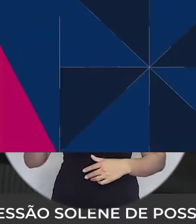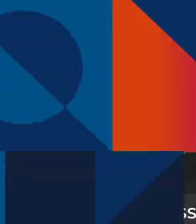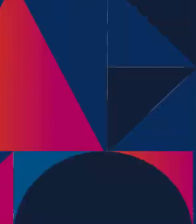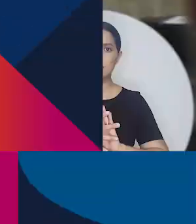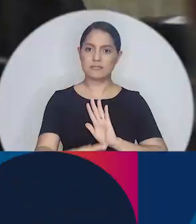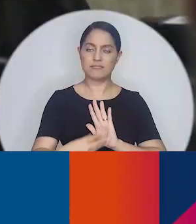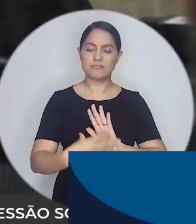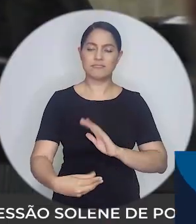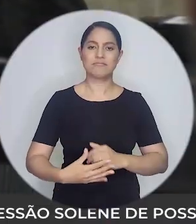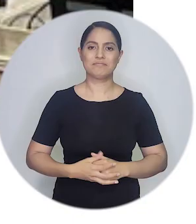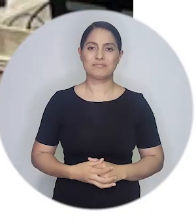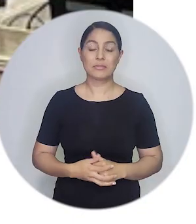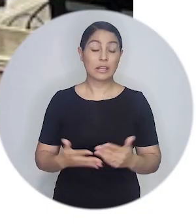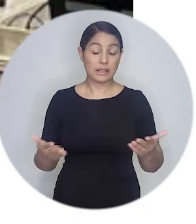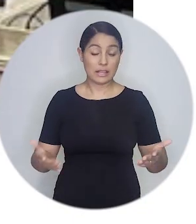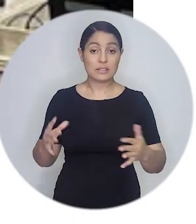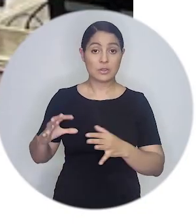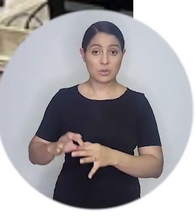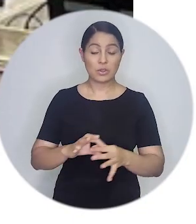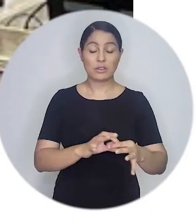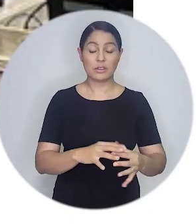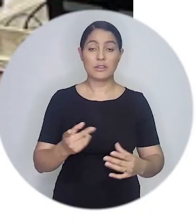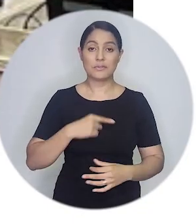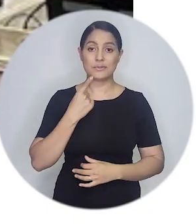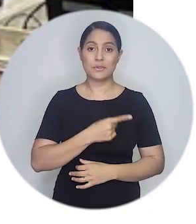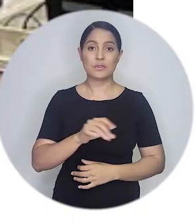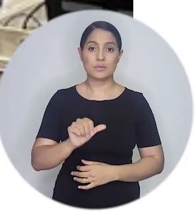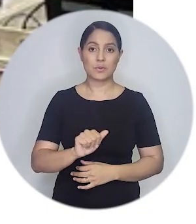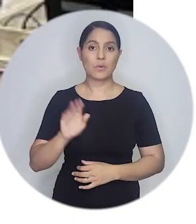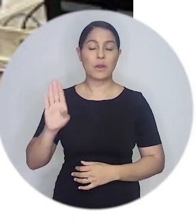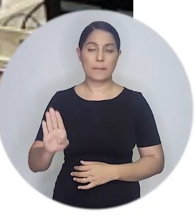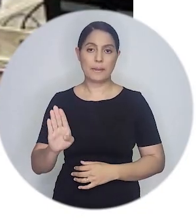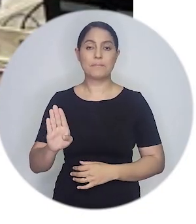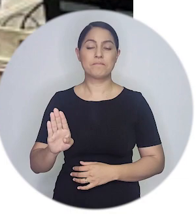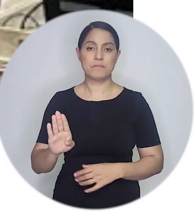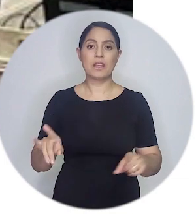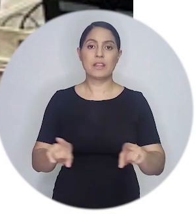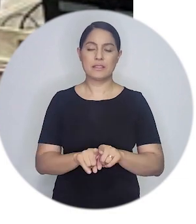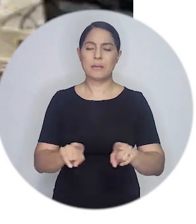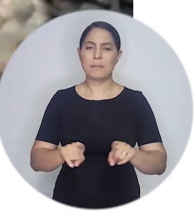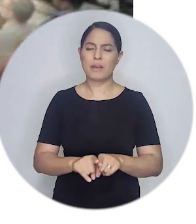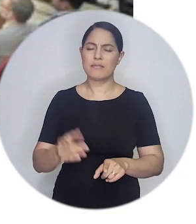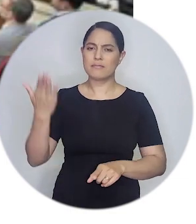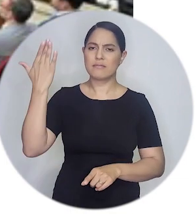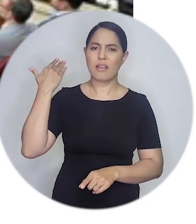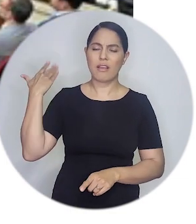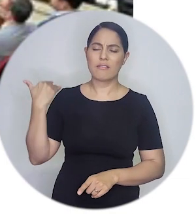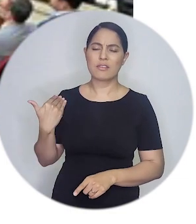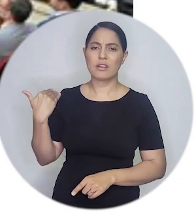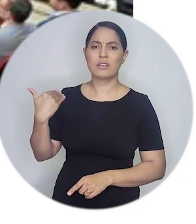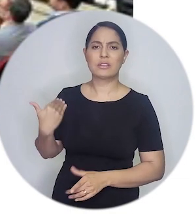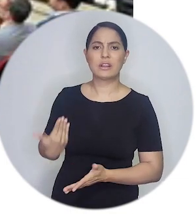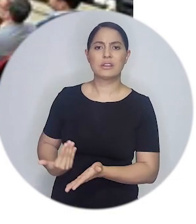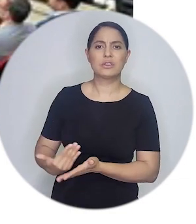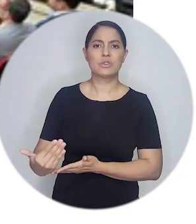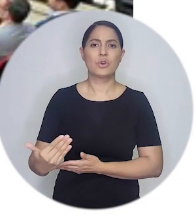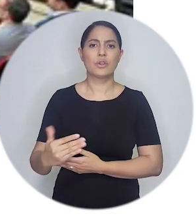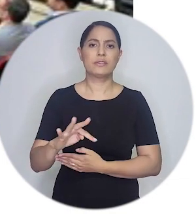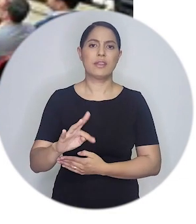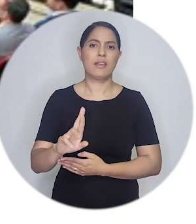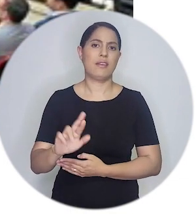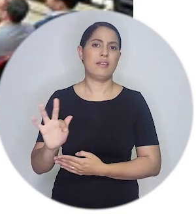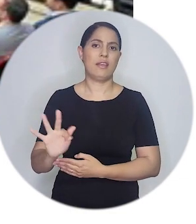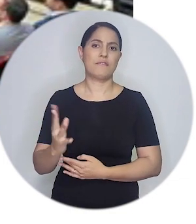brasileiro. Em especial, pela constante interlocução com a Ordem dos Advogados do Brasil, através da qual, desde seu